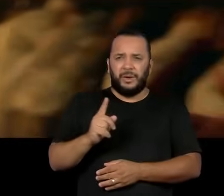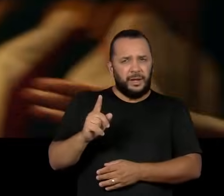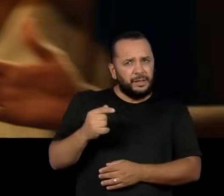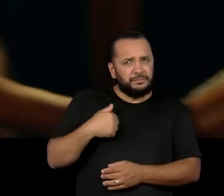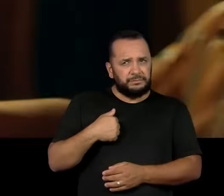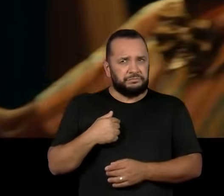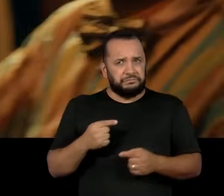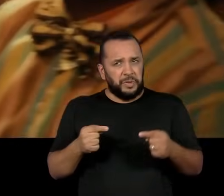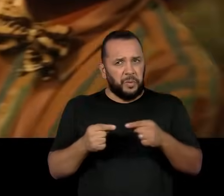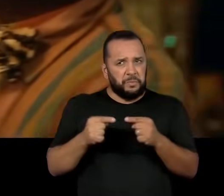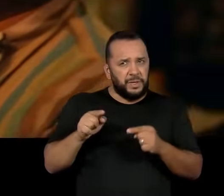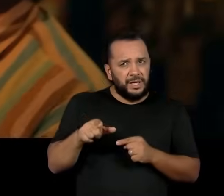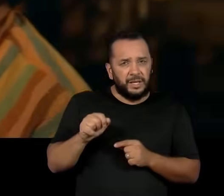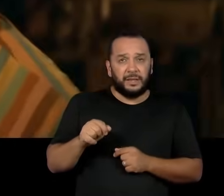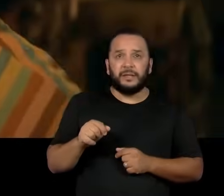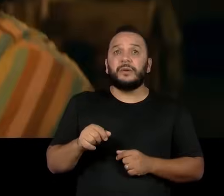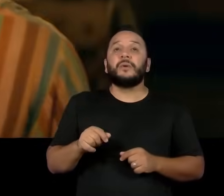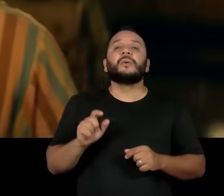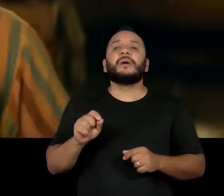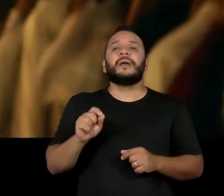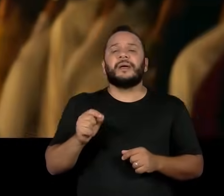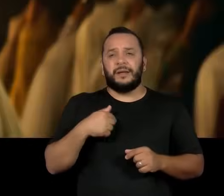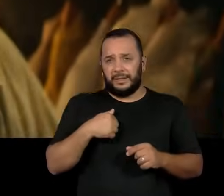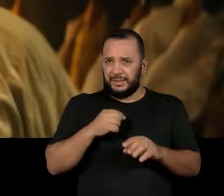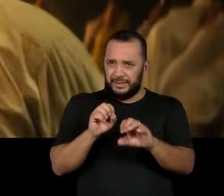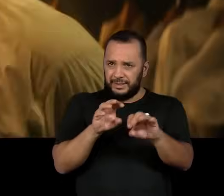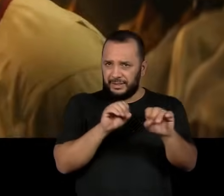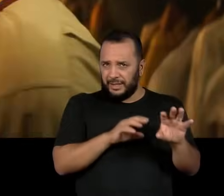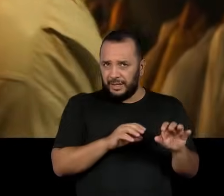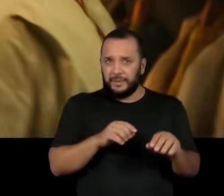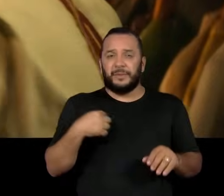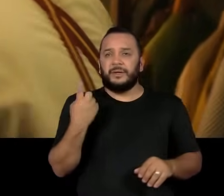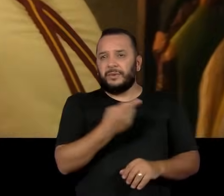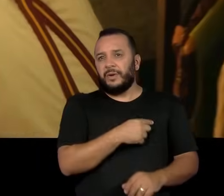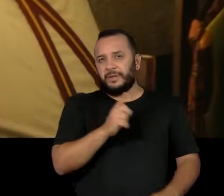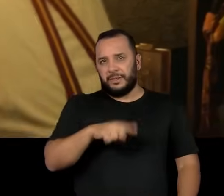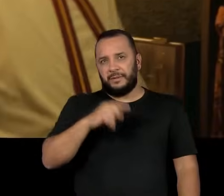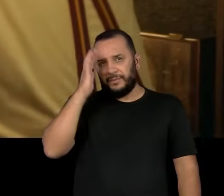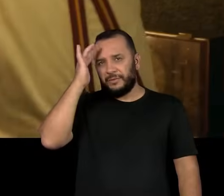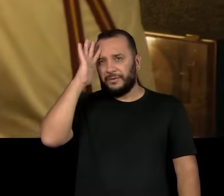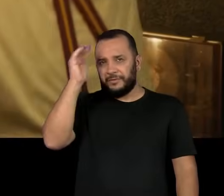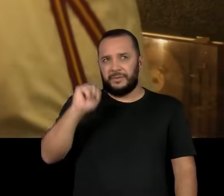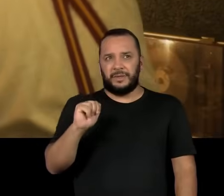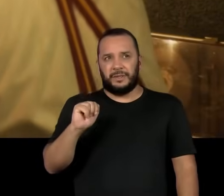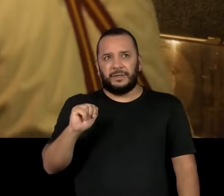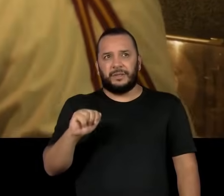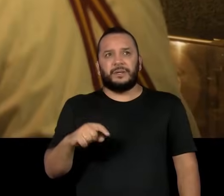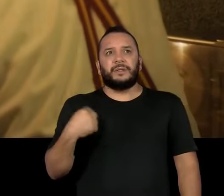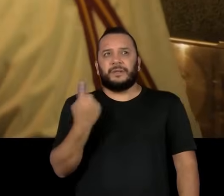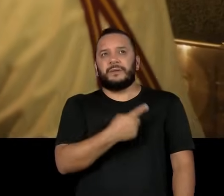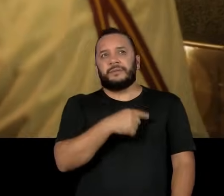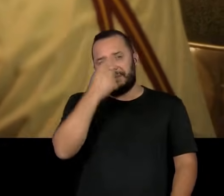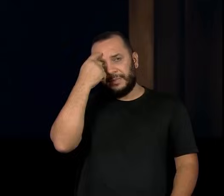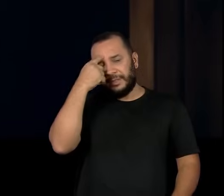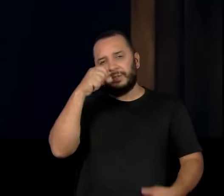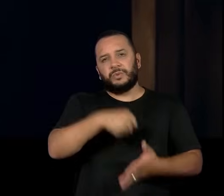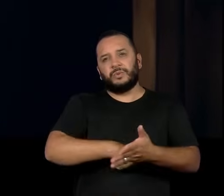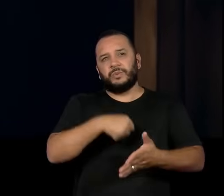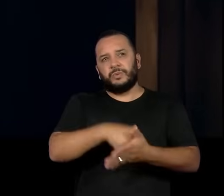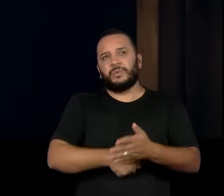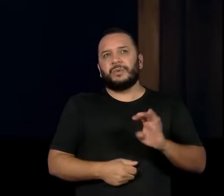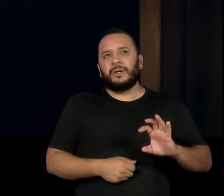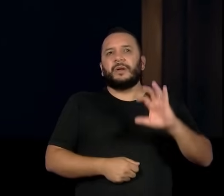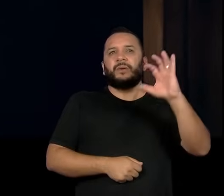E eu falei assim, o que pode soar para você como didático, para nós é filosofia. Então a gente pensa em tantas lutas que aconteceram